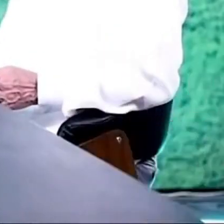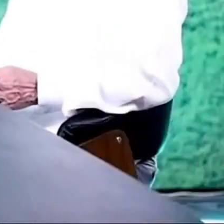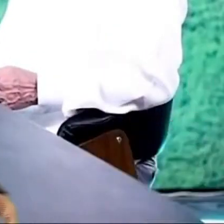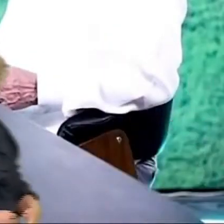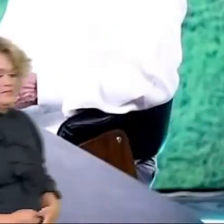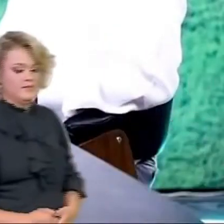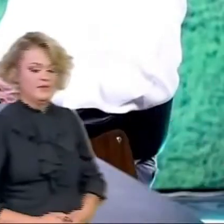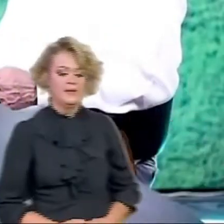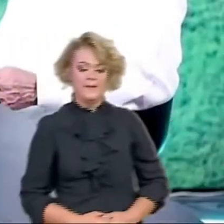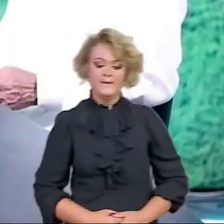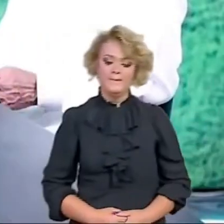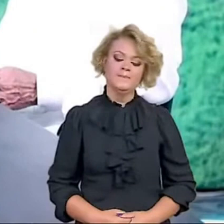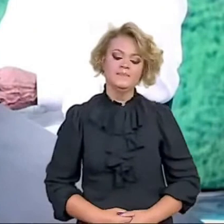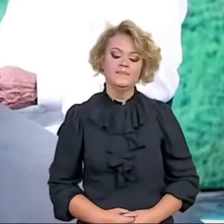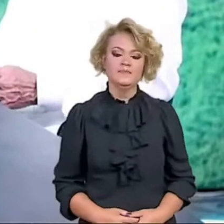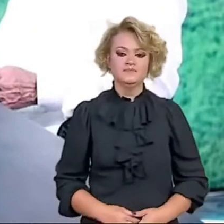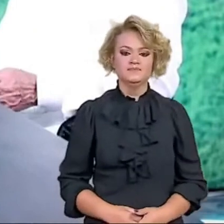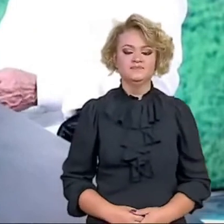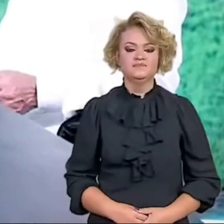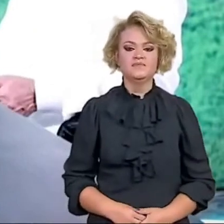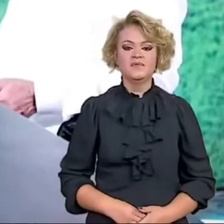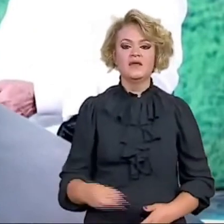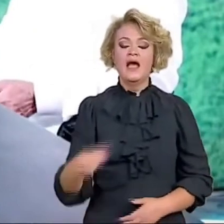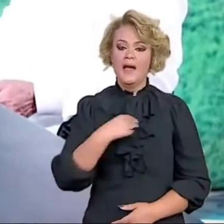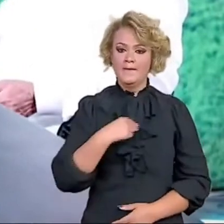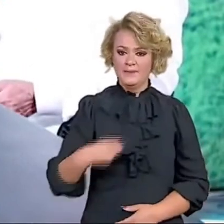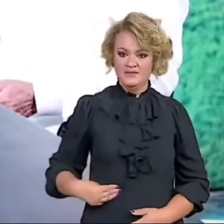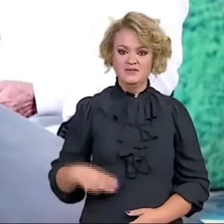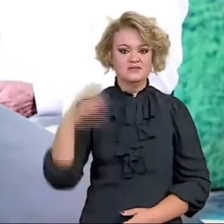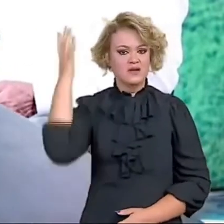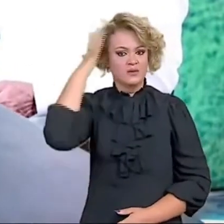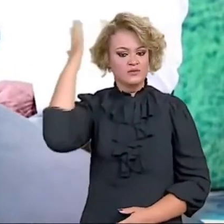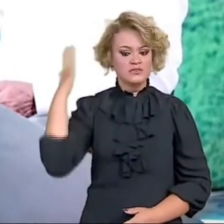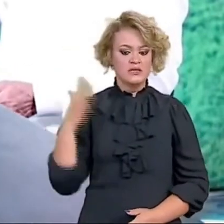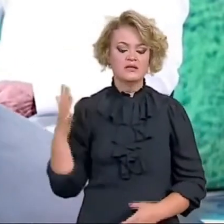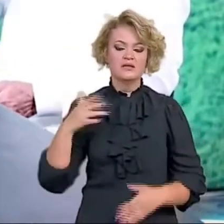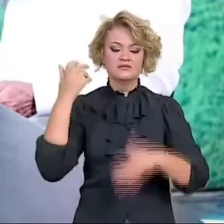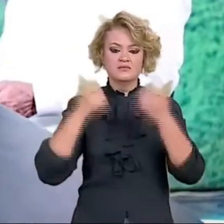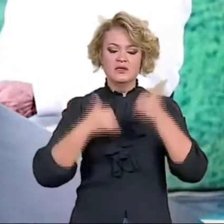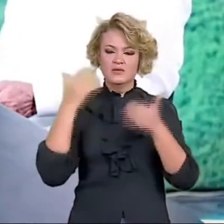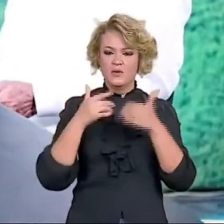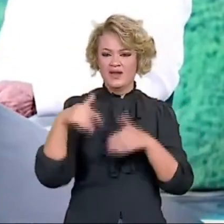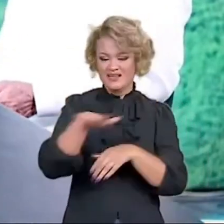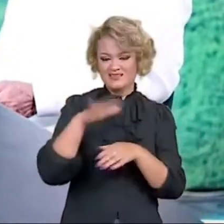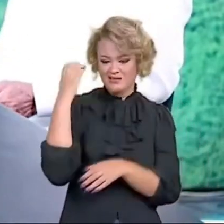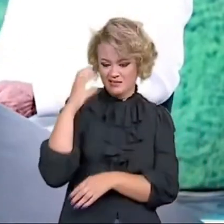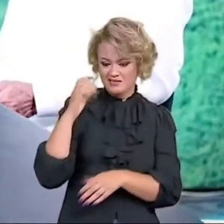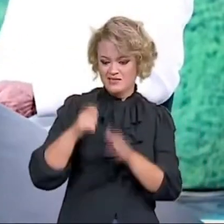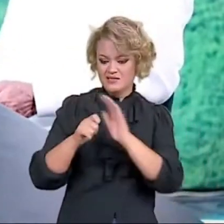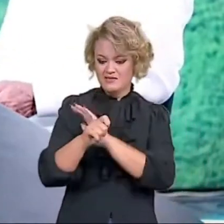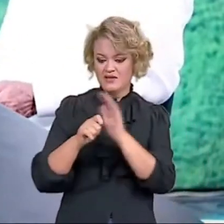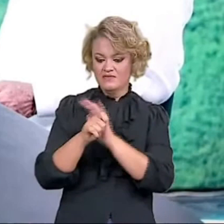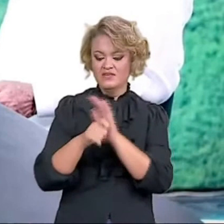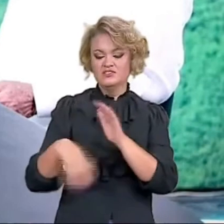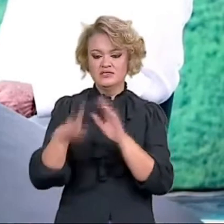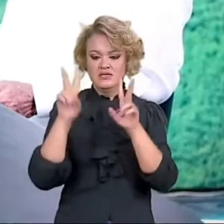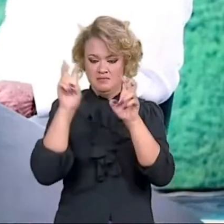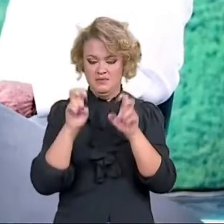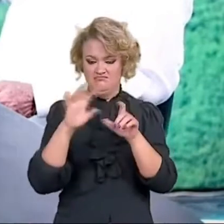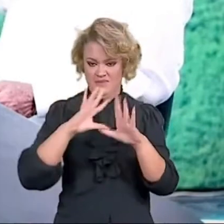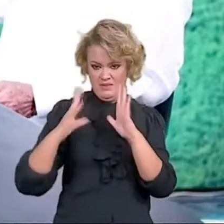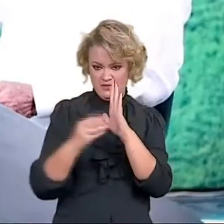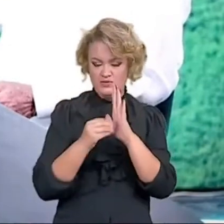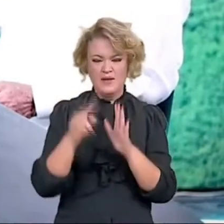também mais de 3 bilhões, né, para essa parte da ciência, que é super importante em relação à Amazônia. Agora, se a gente lembrar bem, 50